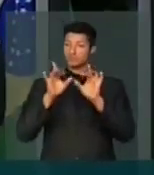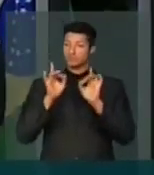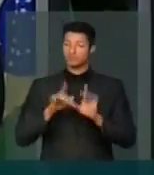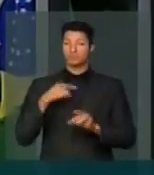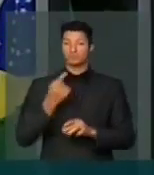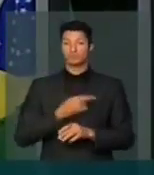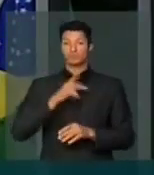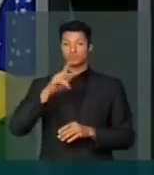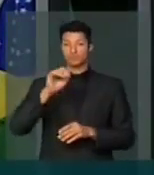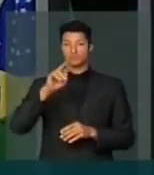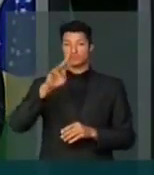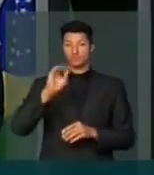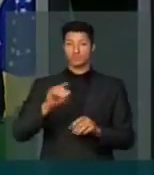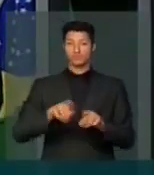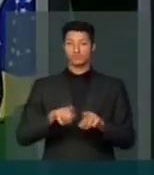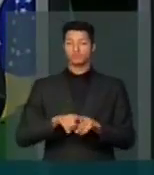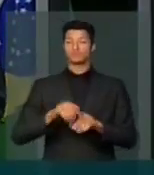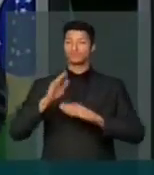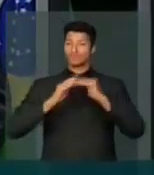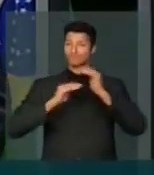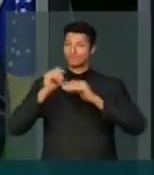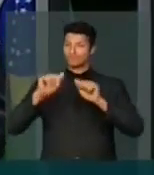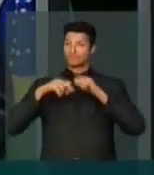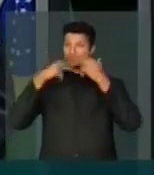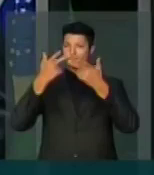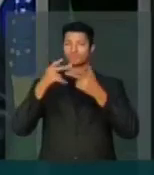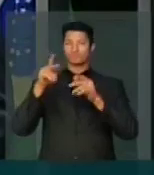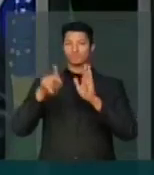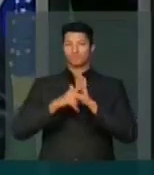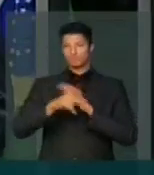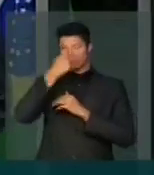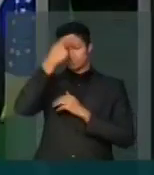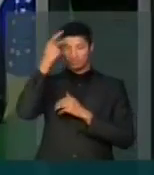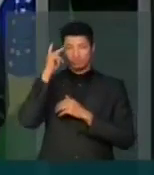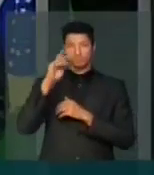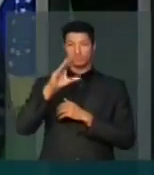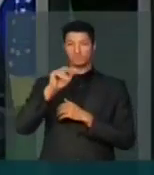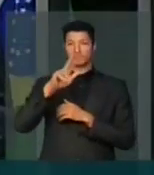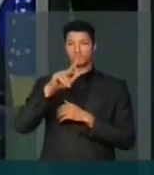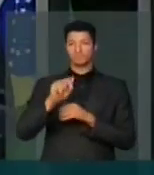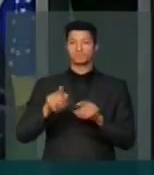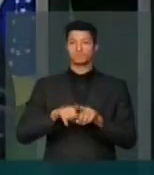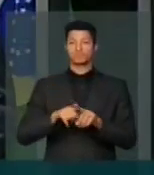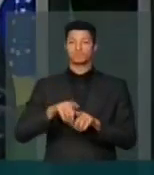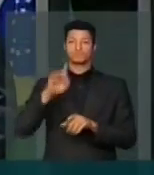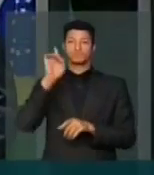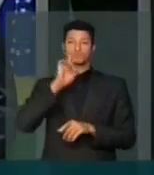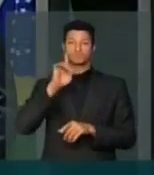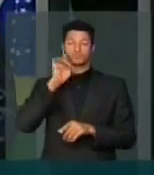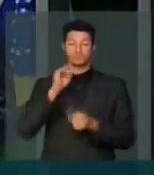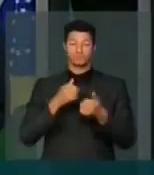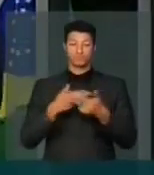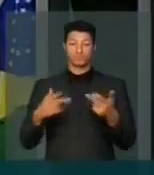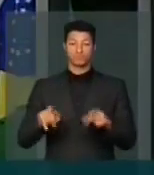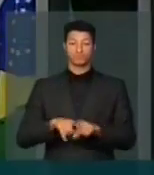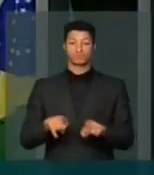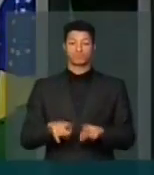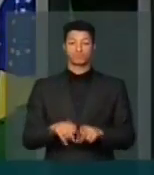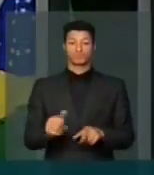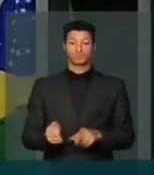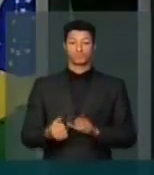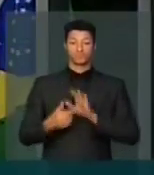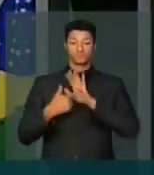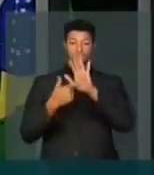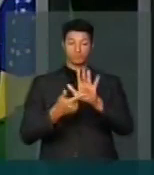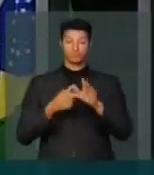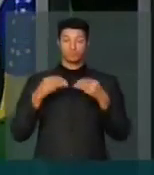aos nossos portos e aeroportos, sobretudo para passageiros e cargas que vêm dos Estados Unidos da América. Além disso,